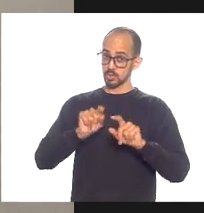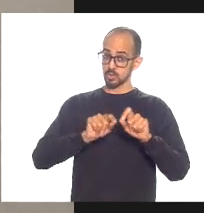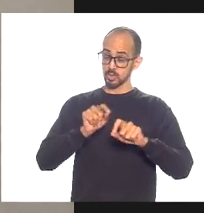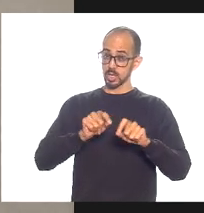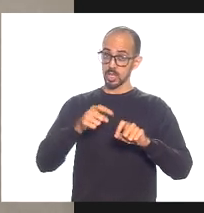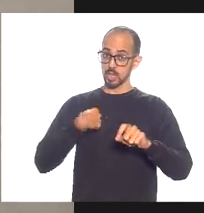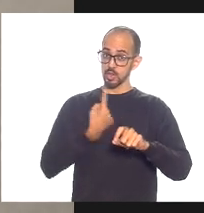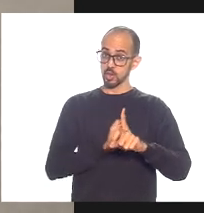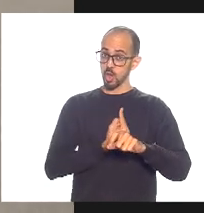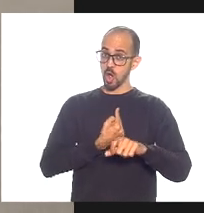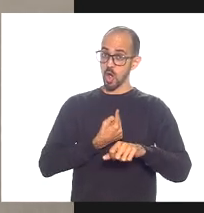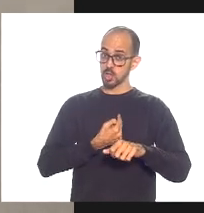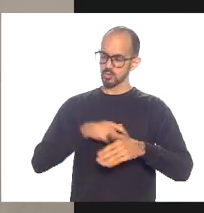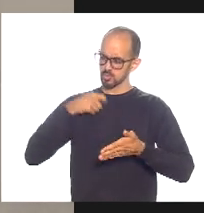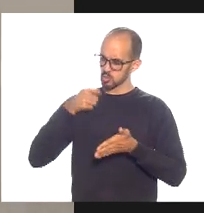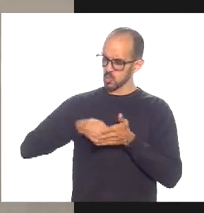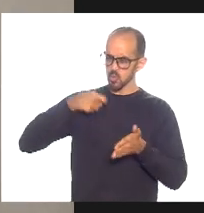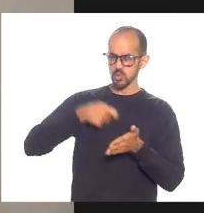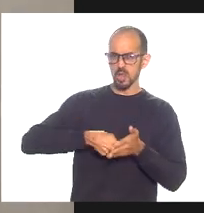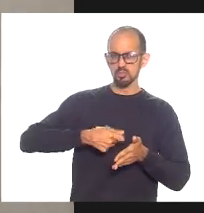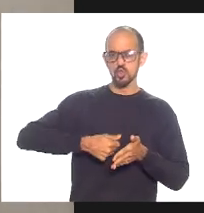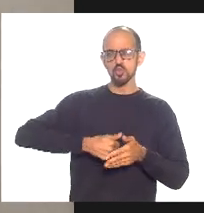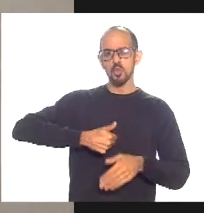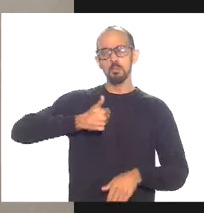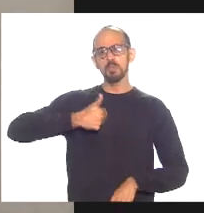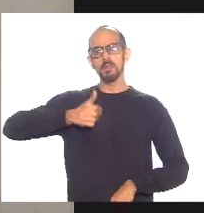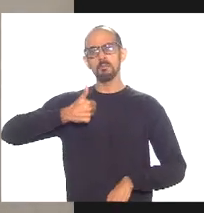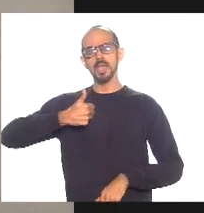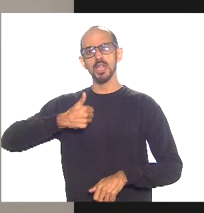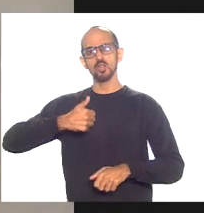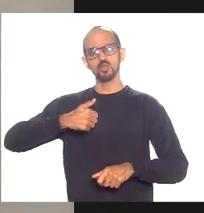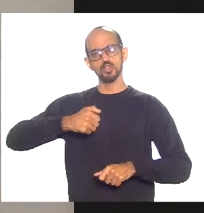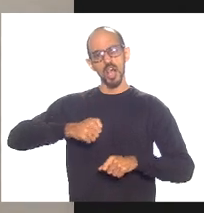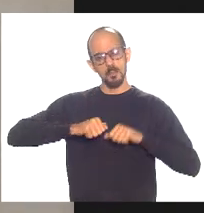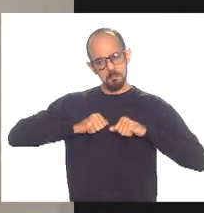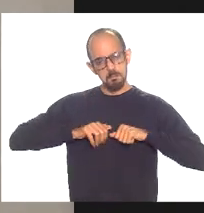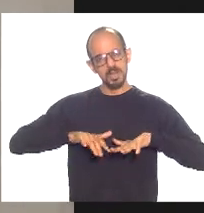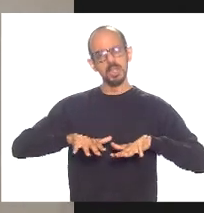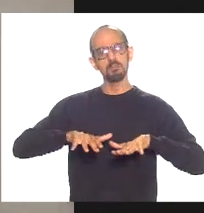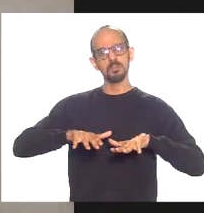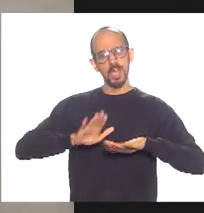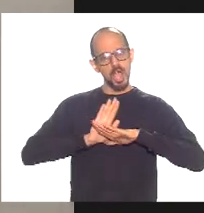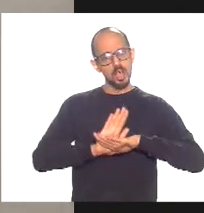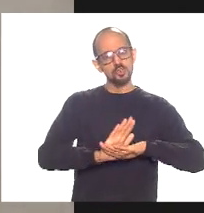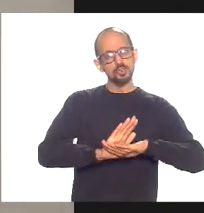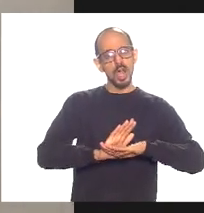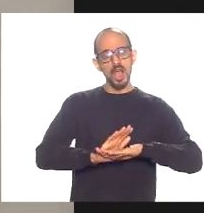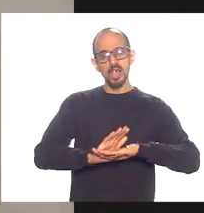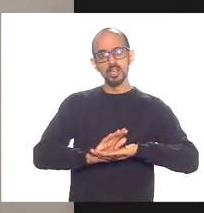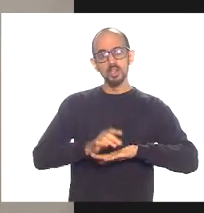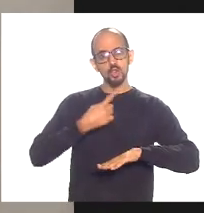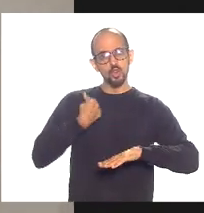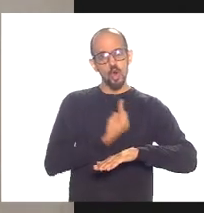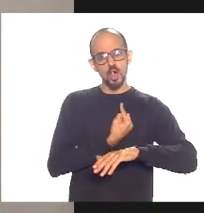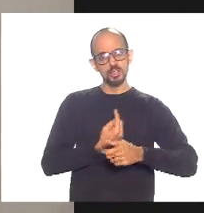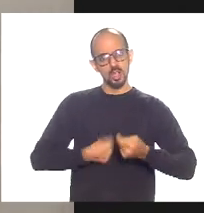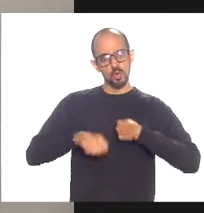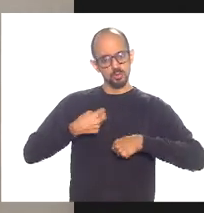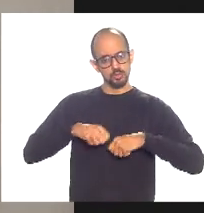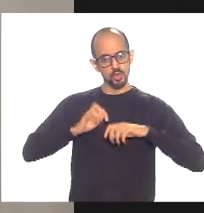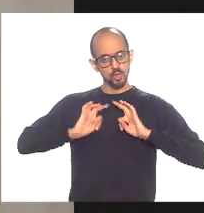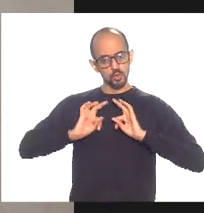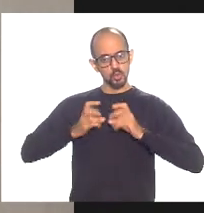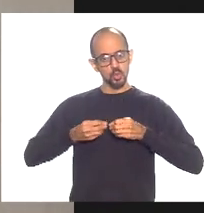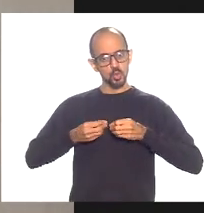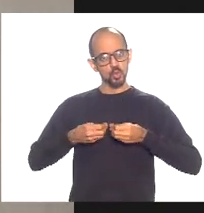pandemia, quando, na verdade, nós economizamos recursos financeiros, cortamos na carne, mas tudo de ruim que acontece no Rio de